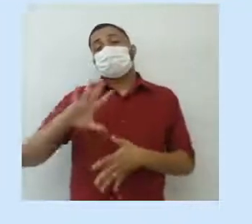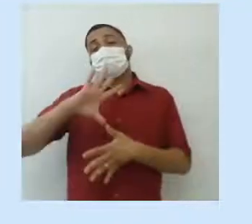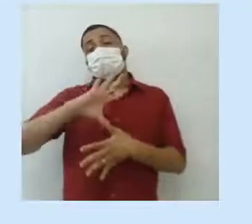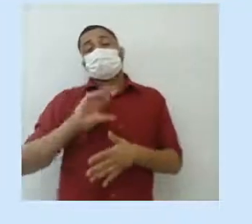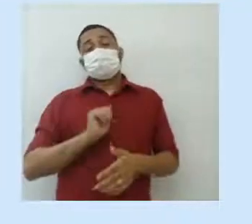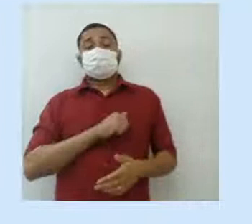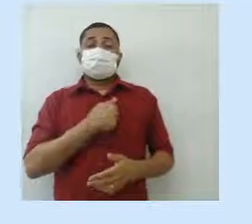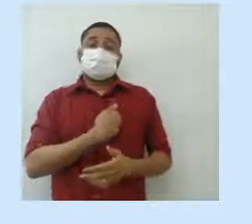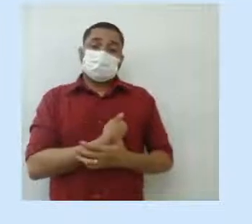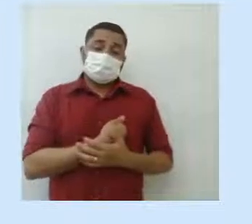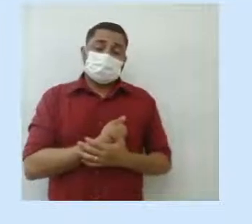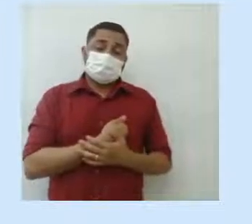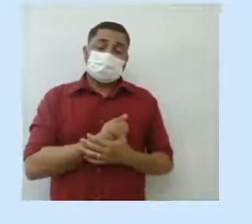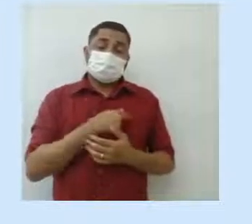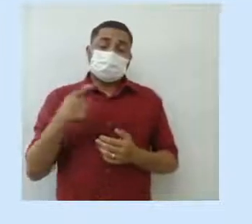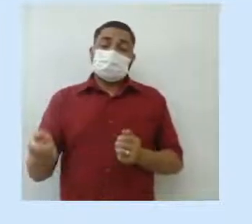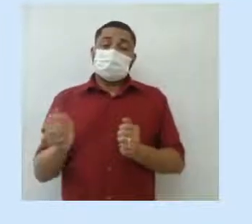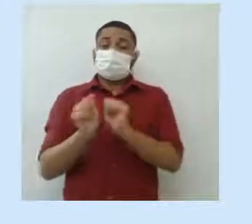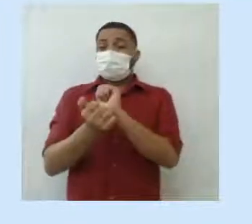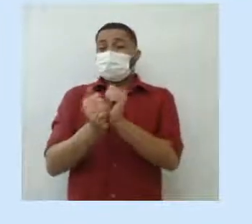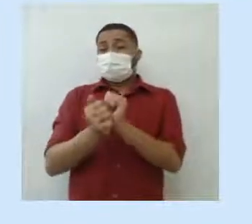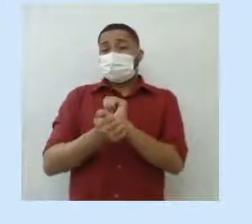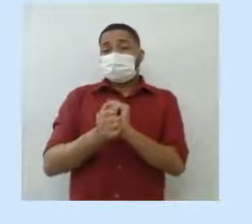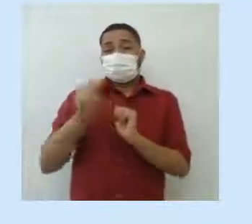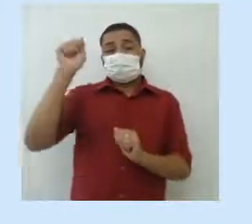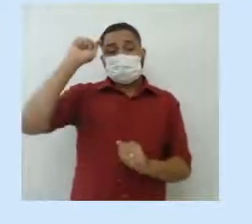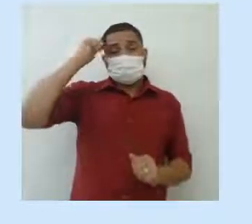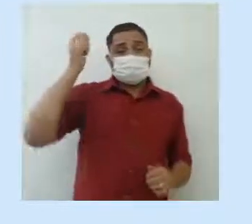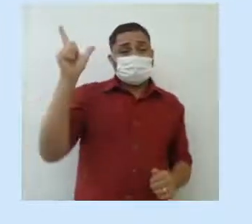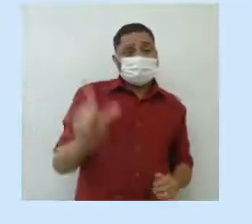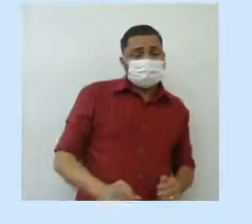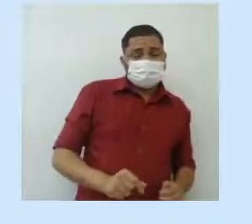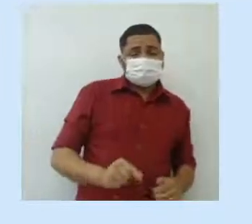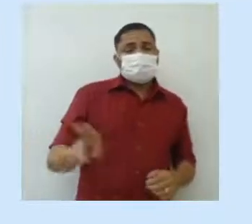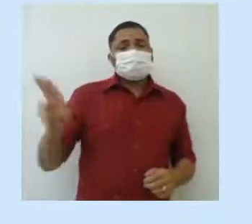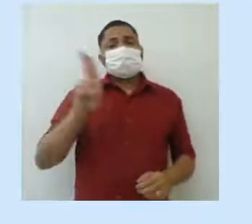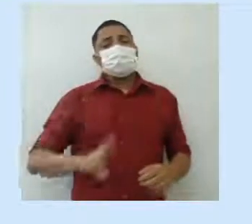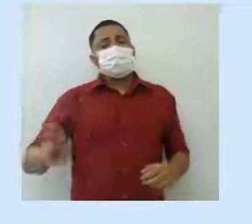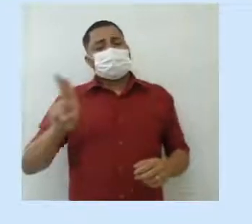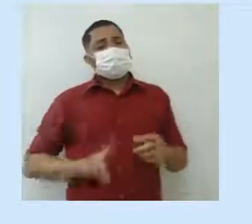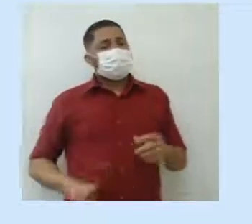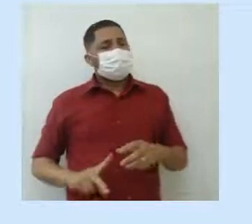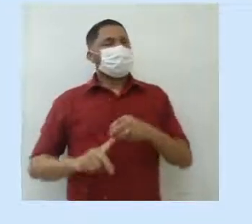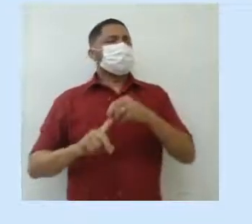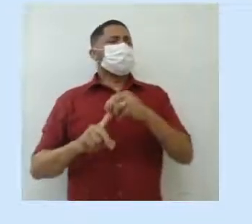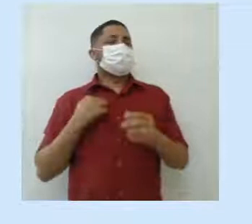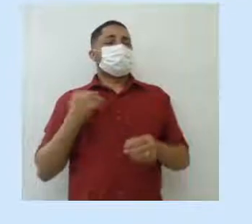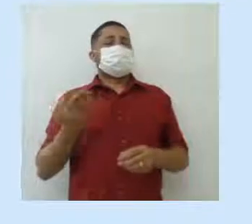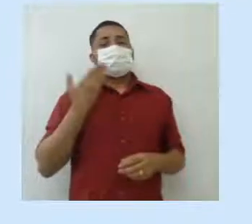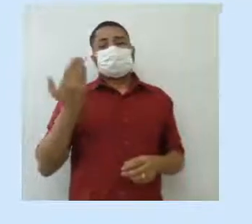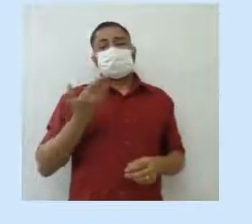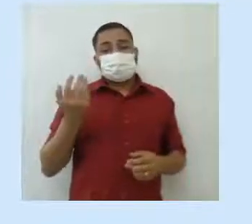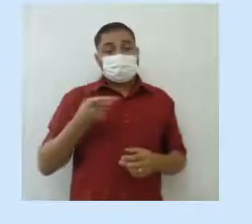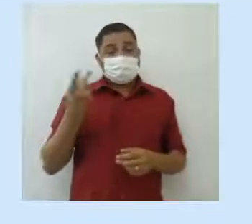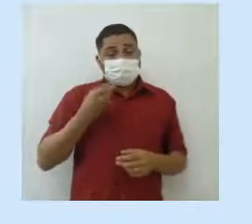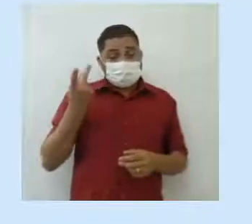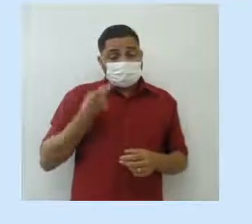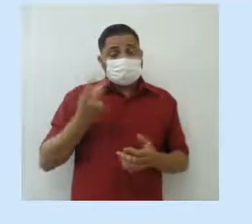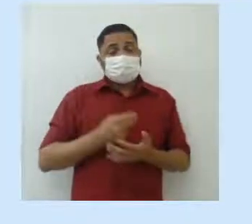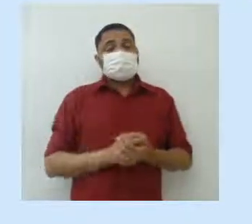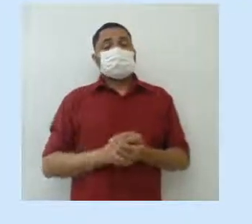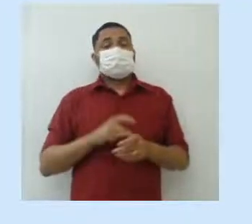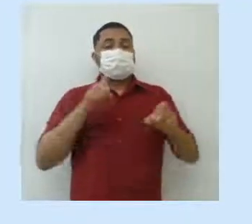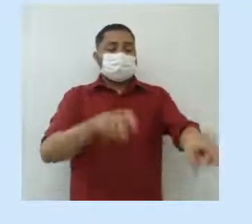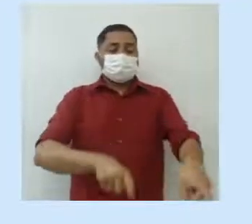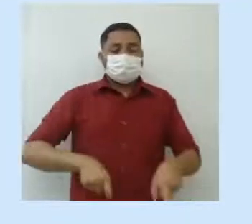obra africana ela foi utilizada principalmente, conforme havia falado, na lavoura de